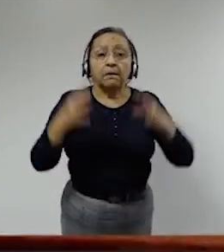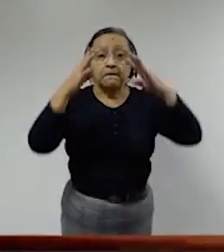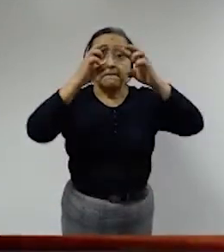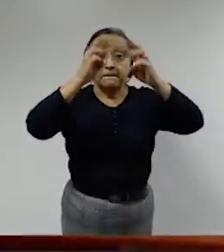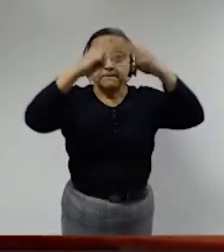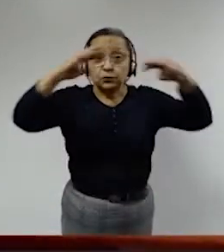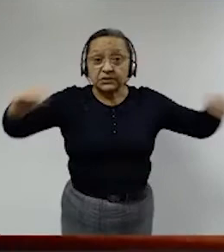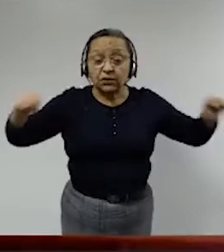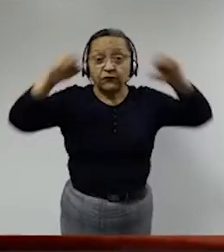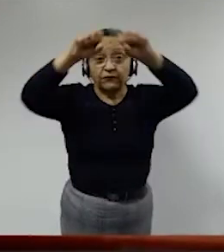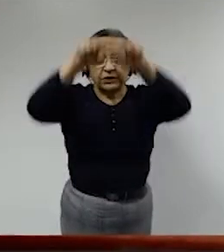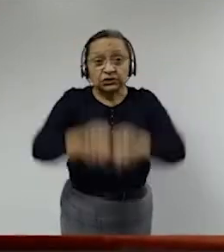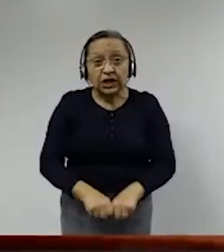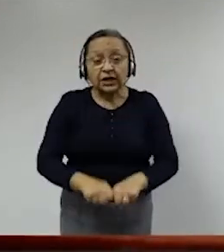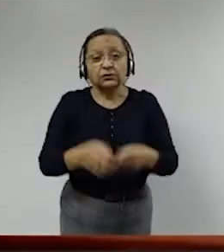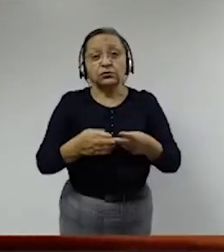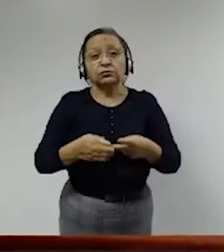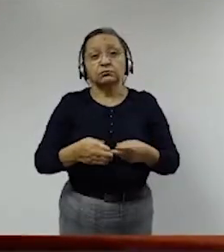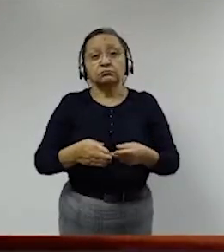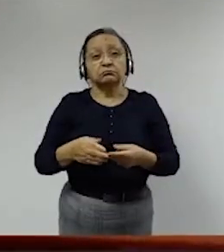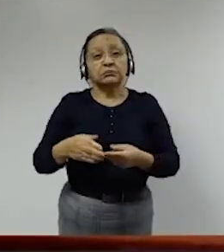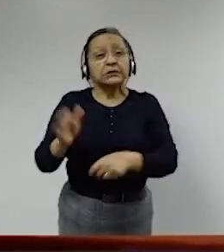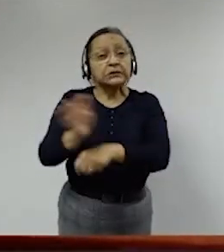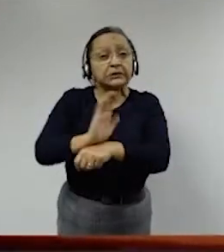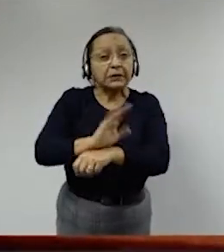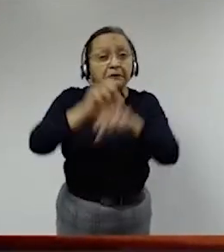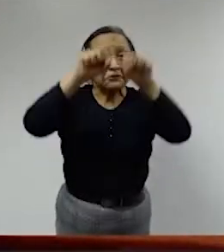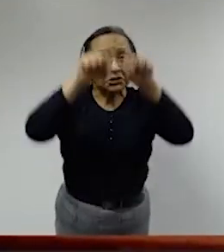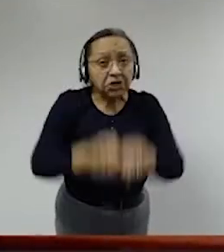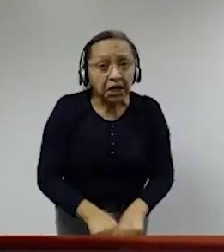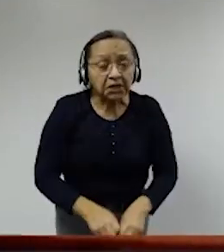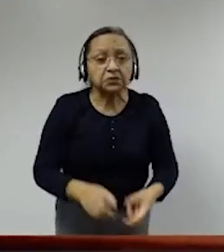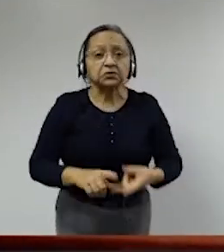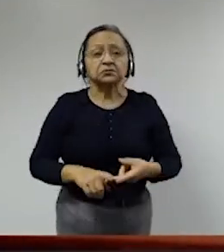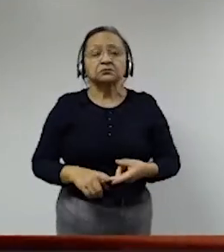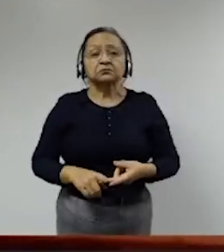públicos fechados, enfim, né, espetáculos interrompidos,